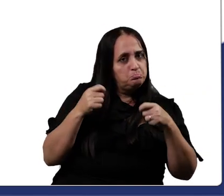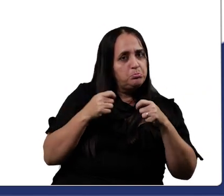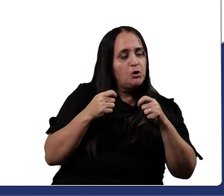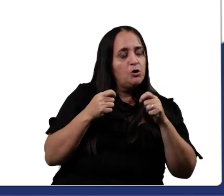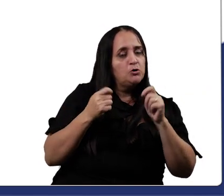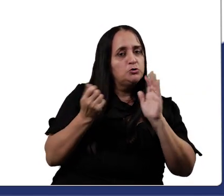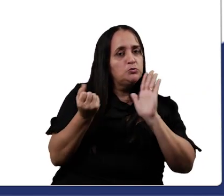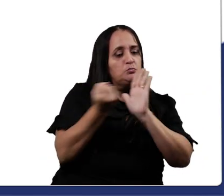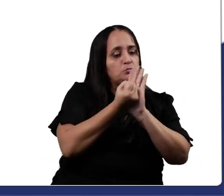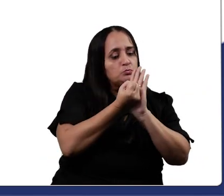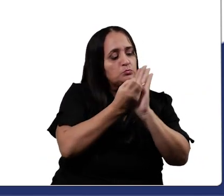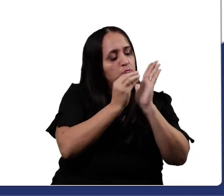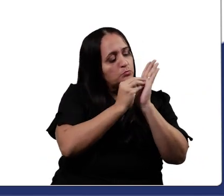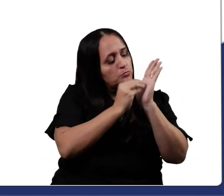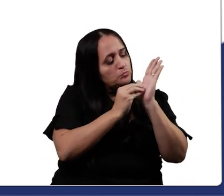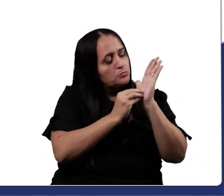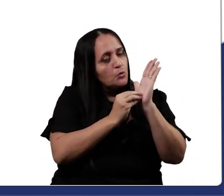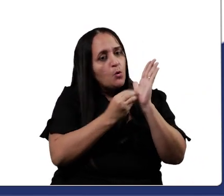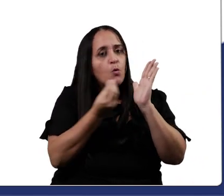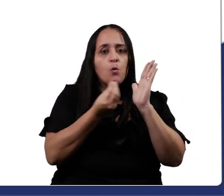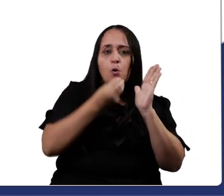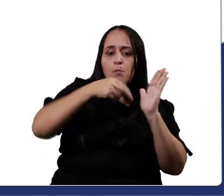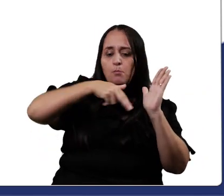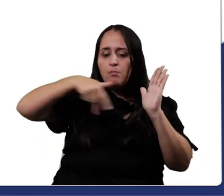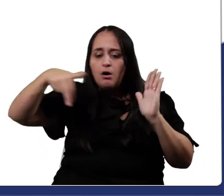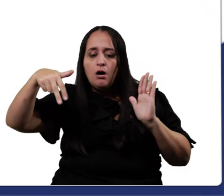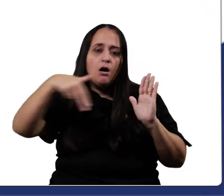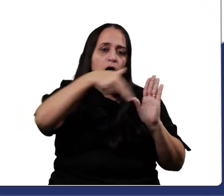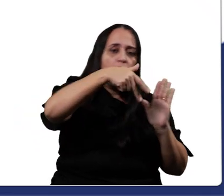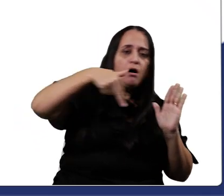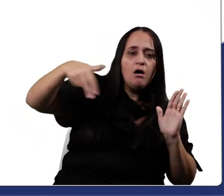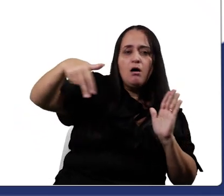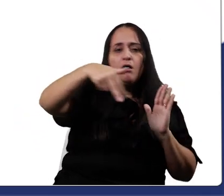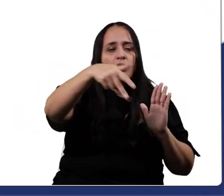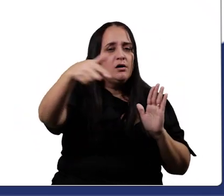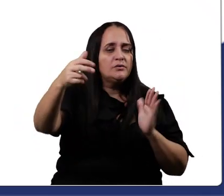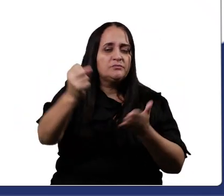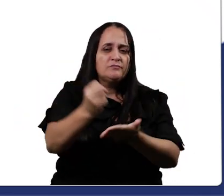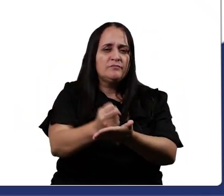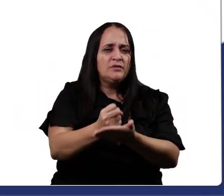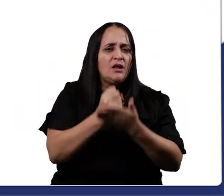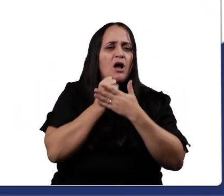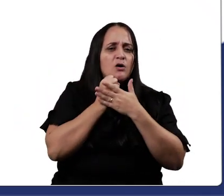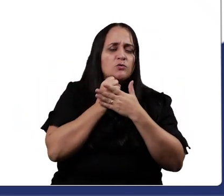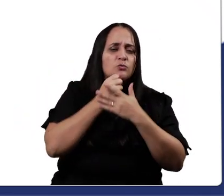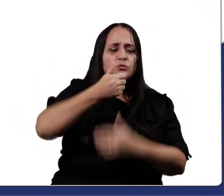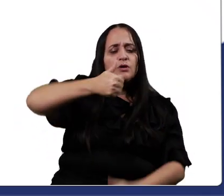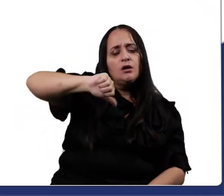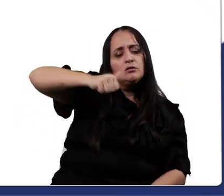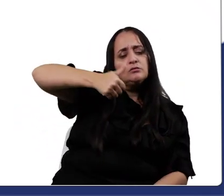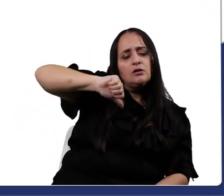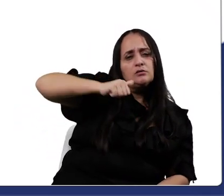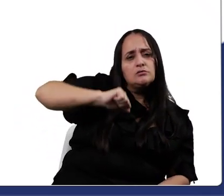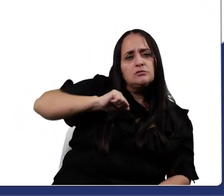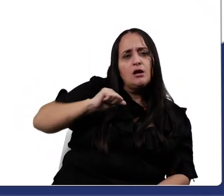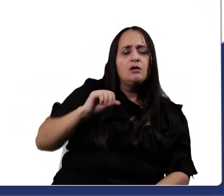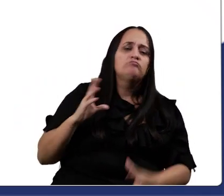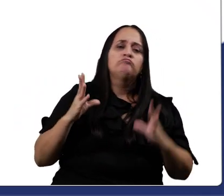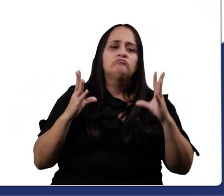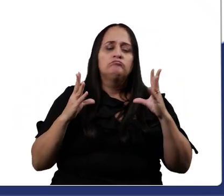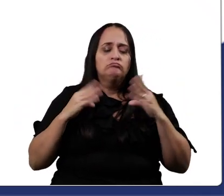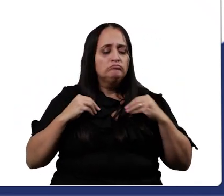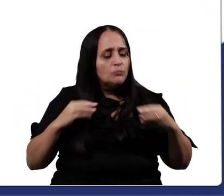seu posicionamento em campo. Tudo isso ajuda a analisar a aptidão física